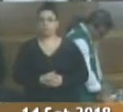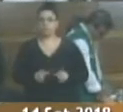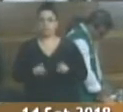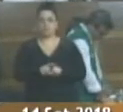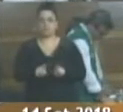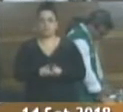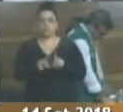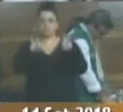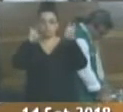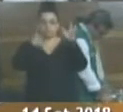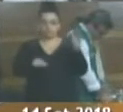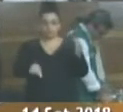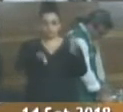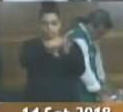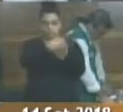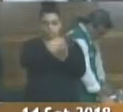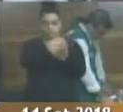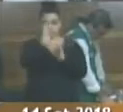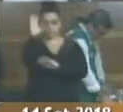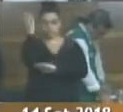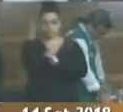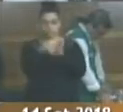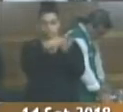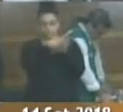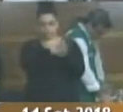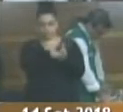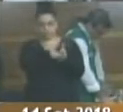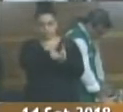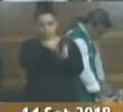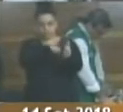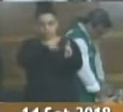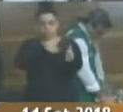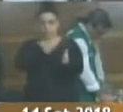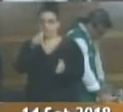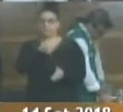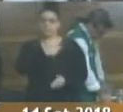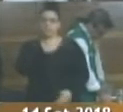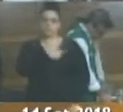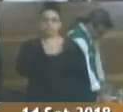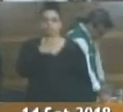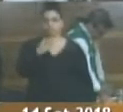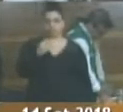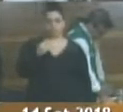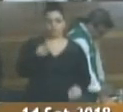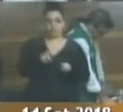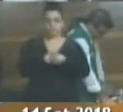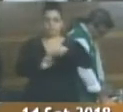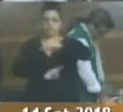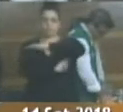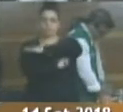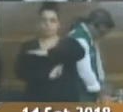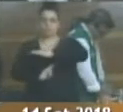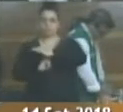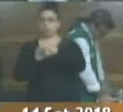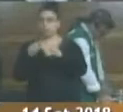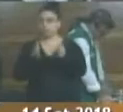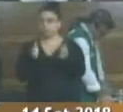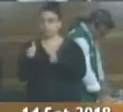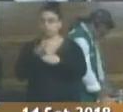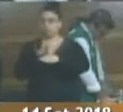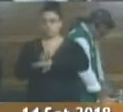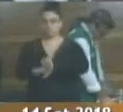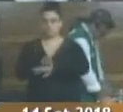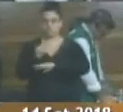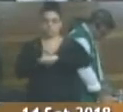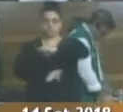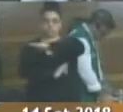nosso cais, que está completamente feio lá. O cais e a ponte, que é o acesso que a gente tem, a ponte que